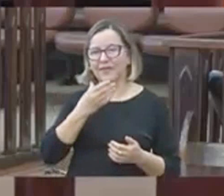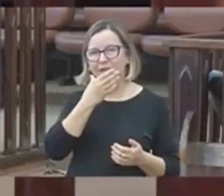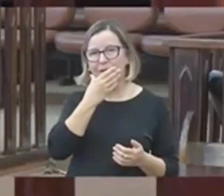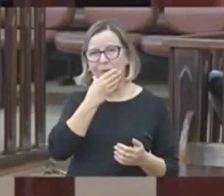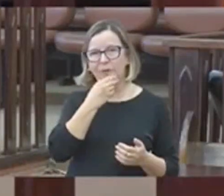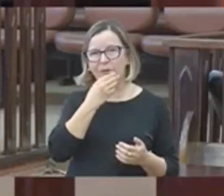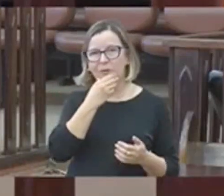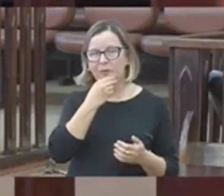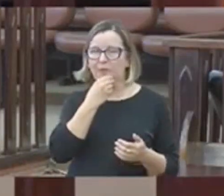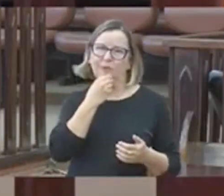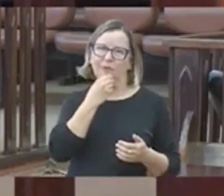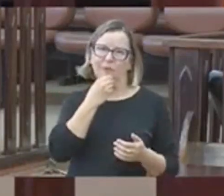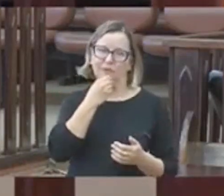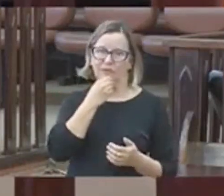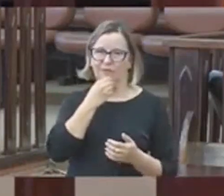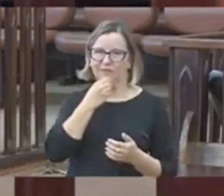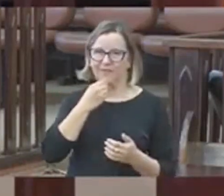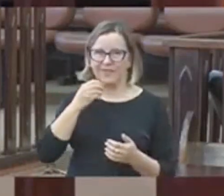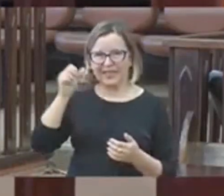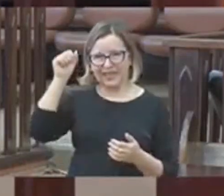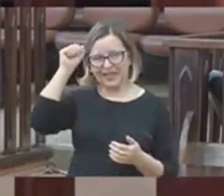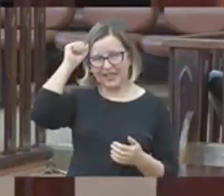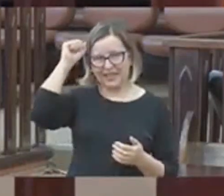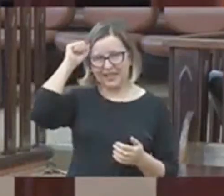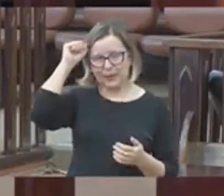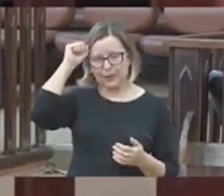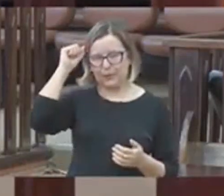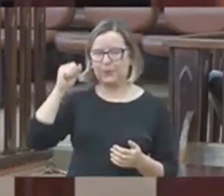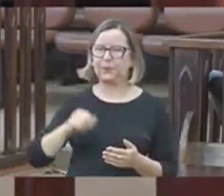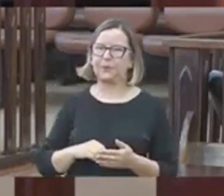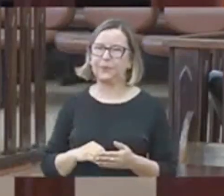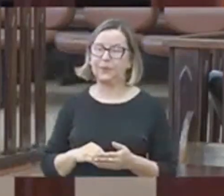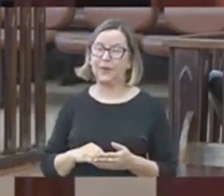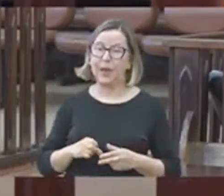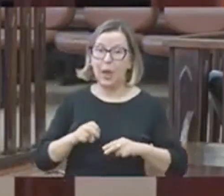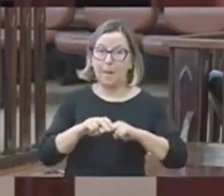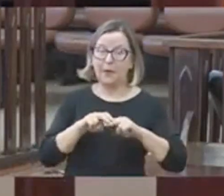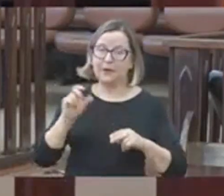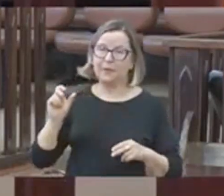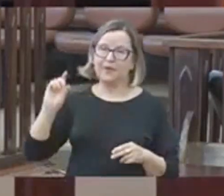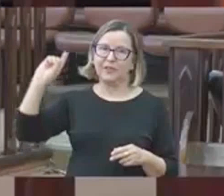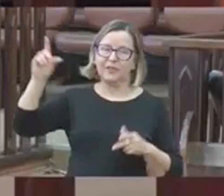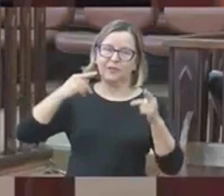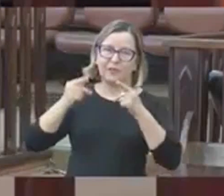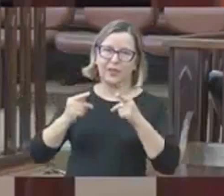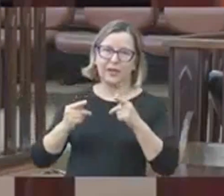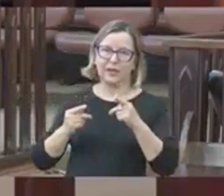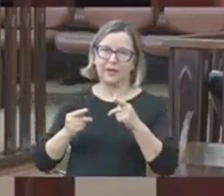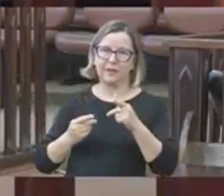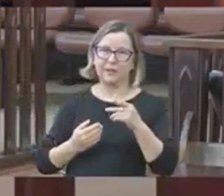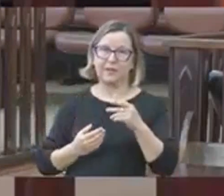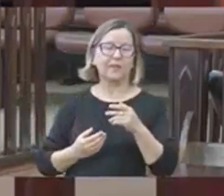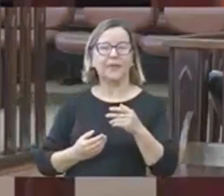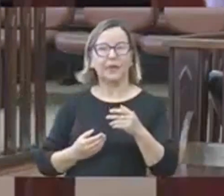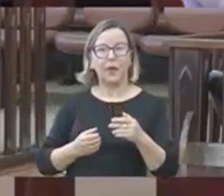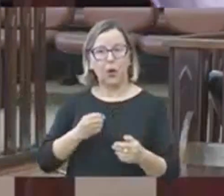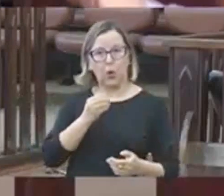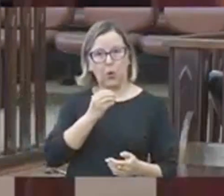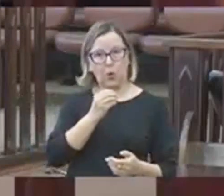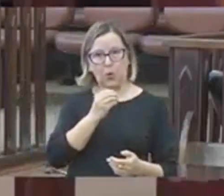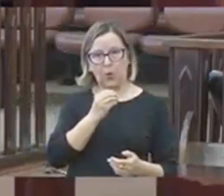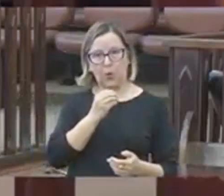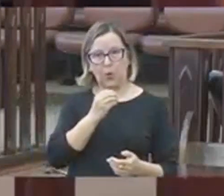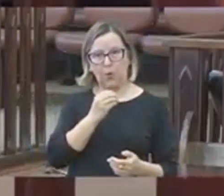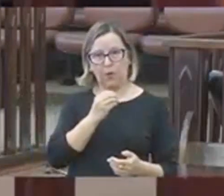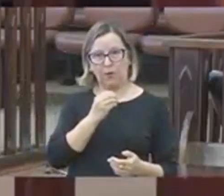todos nós estávamos. Por isso o apóstolo Paulo diz que por um homem entrou o pecado no mundo e o pecado a morte, e o pecado passou a todos